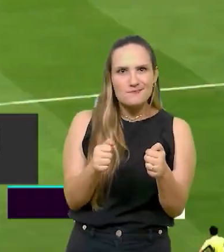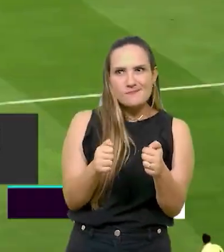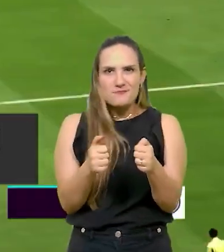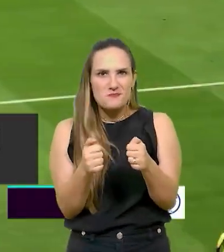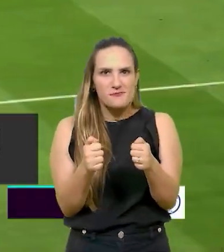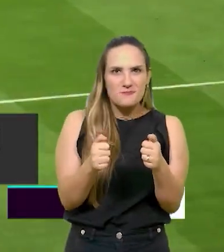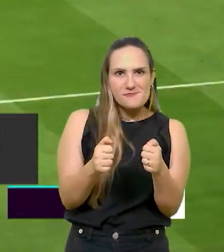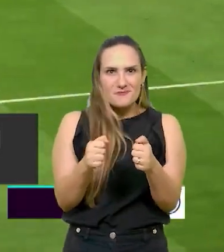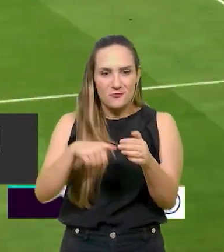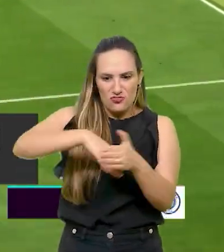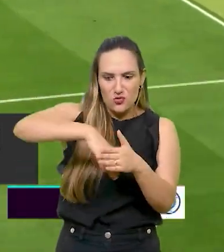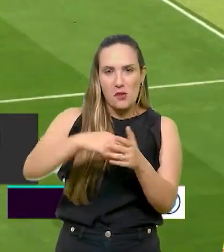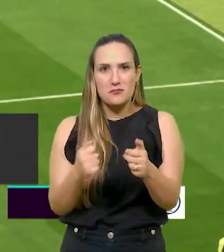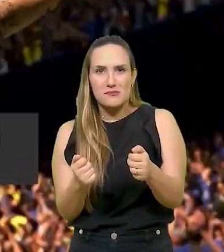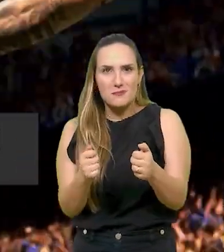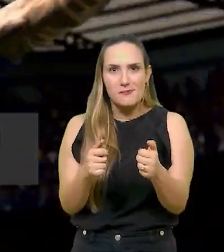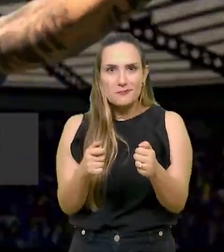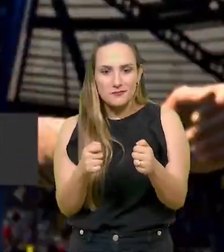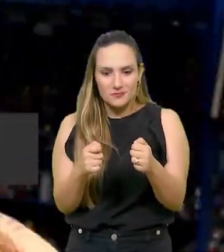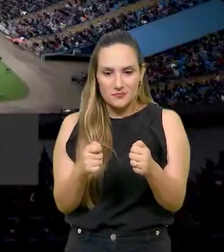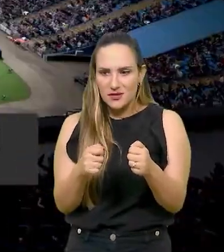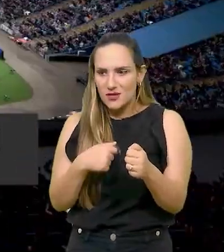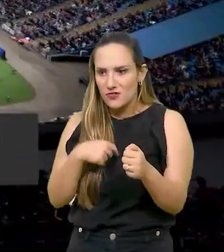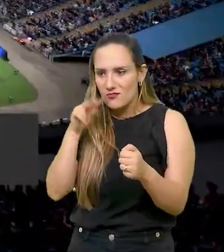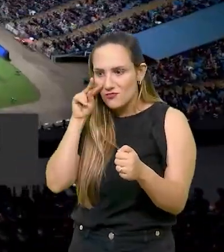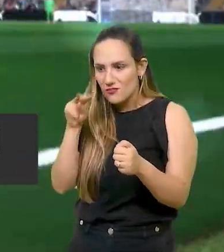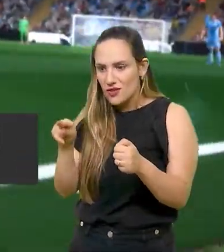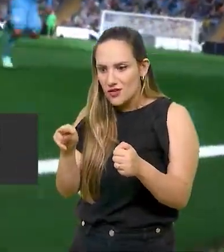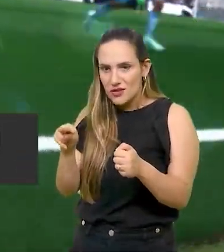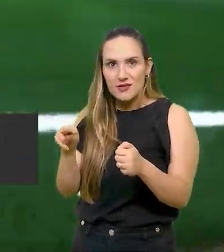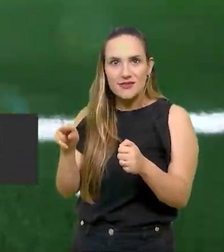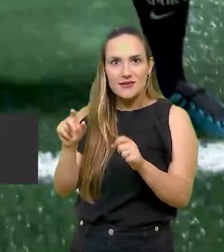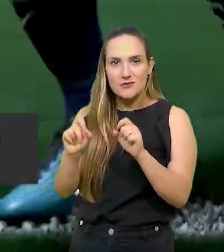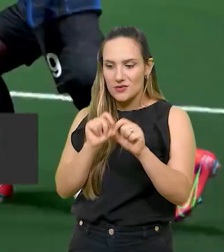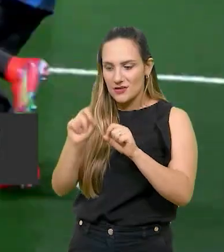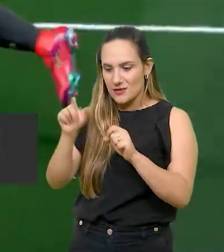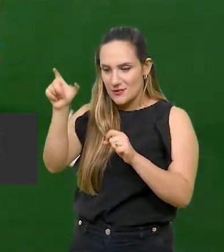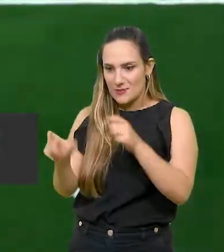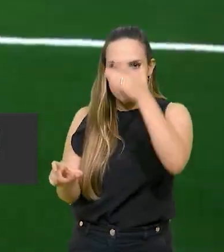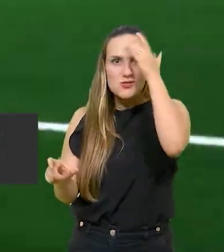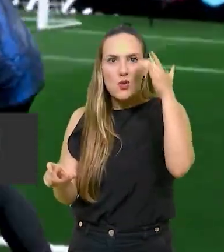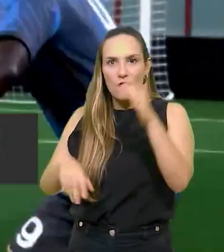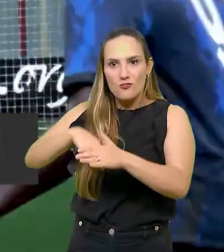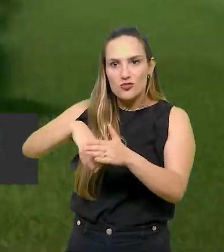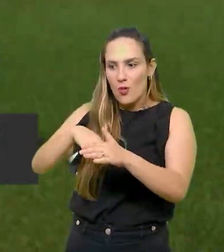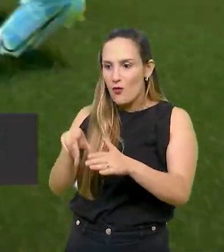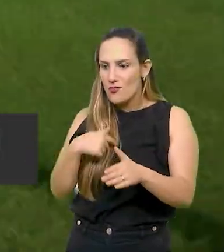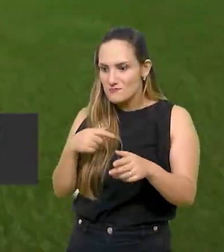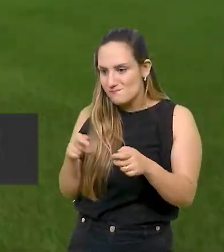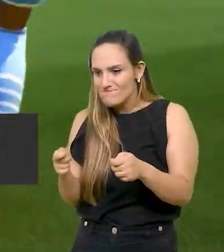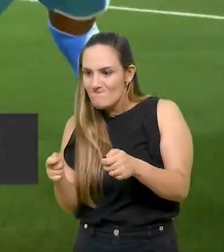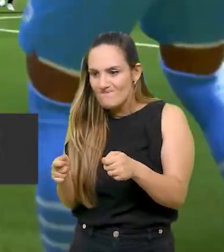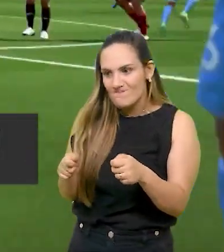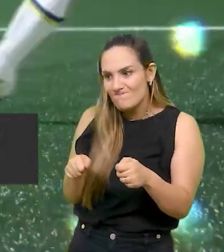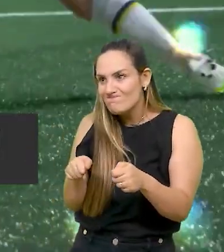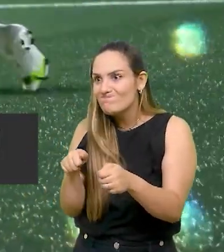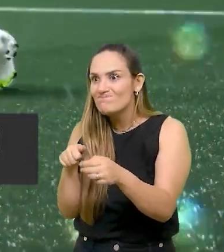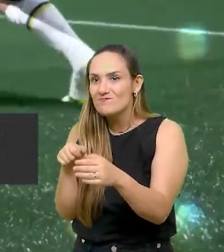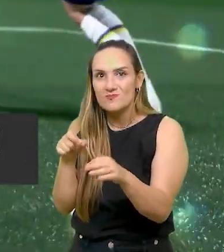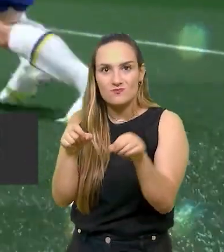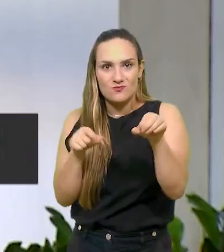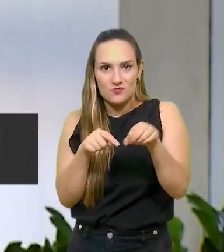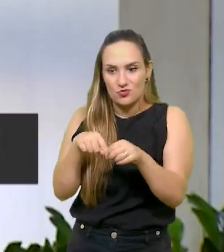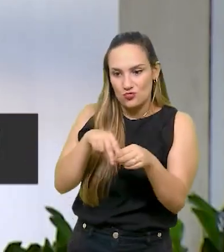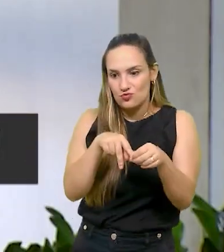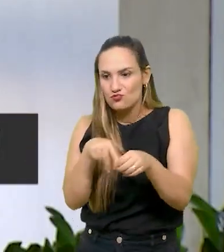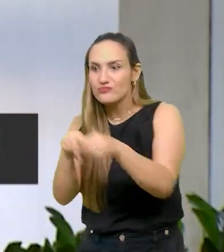ali. É um atleta digital que está ali, mas quando você passa a bola, quando o goleiro agarra ali, você tem a sensação de que é você que está ali dentro. Então, a